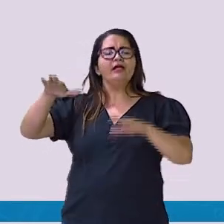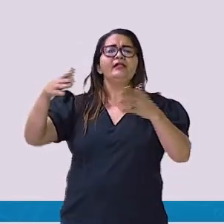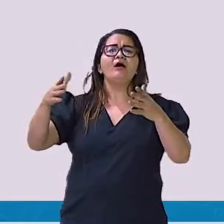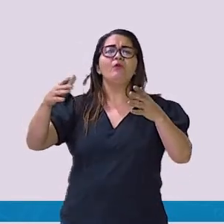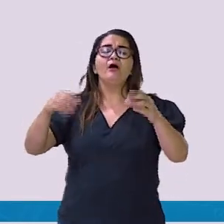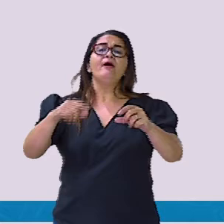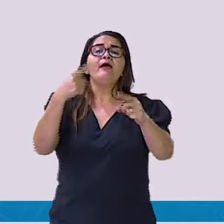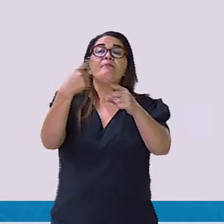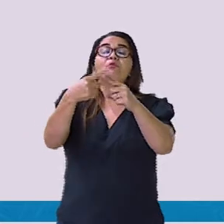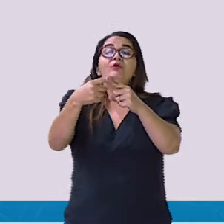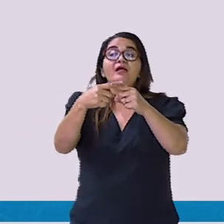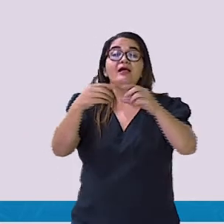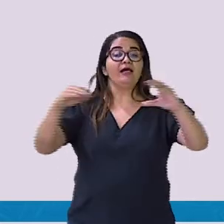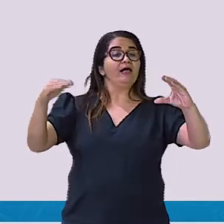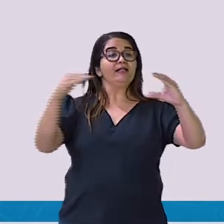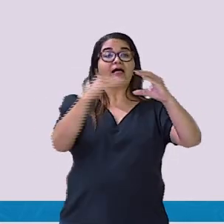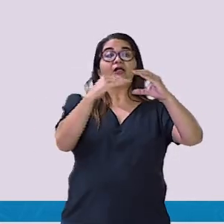Equador.